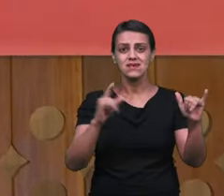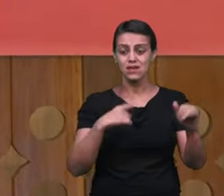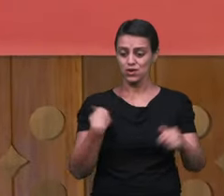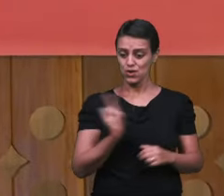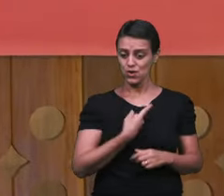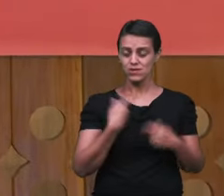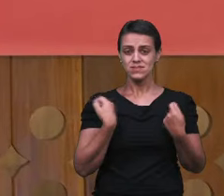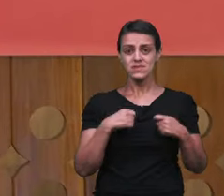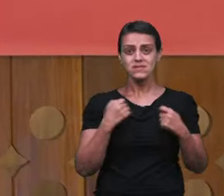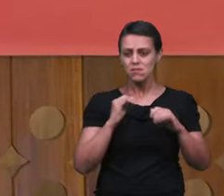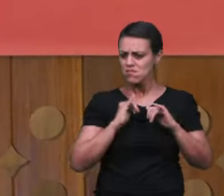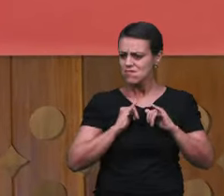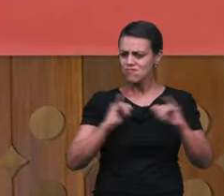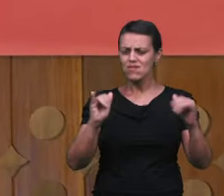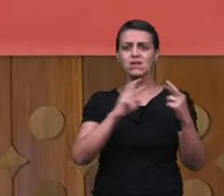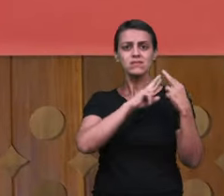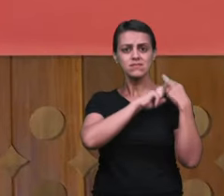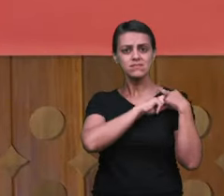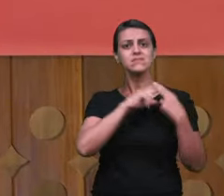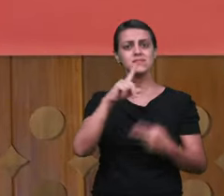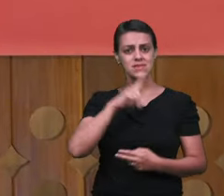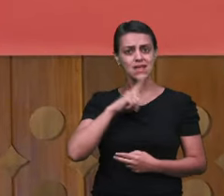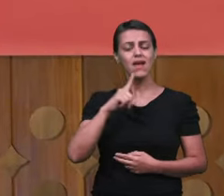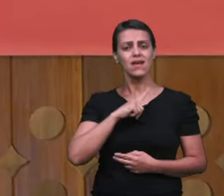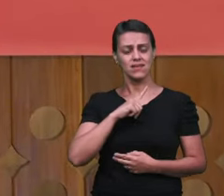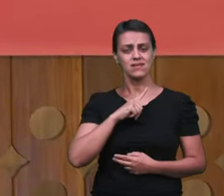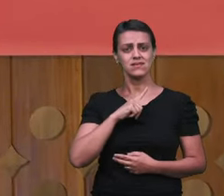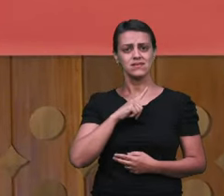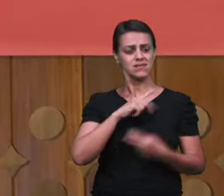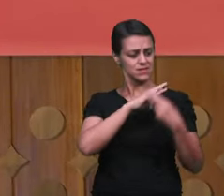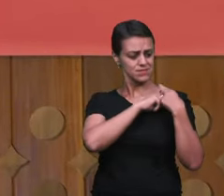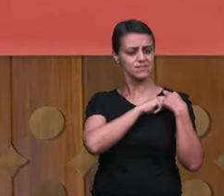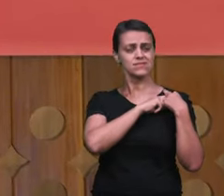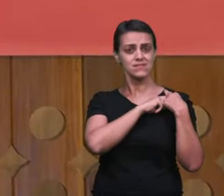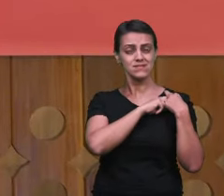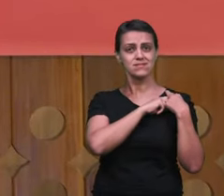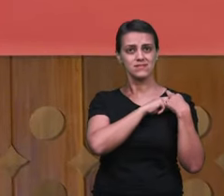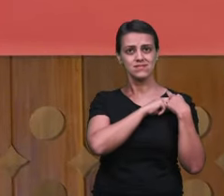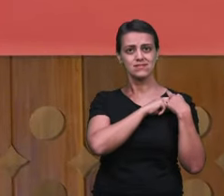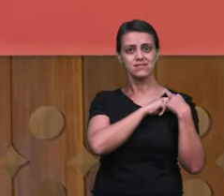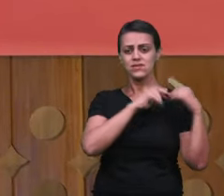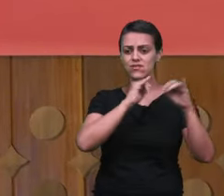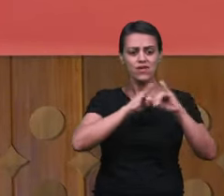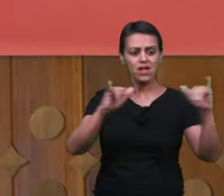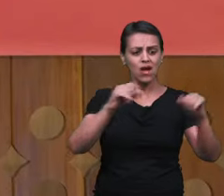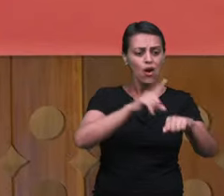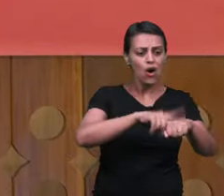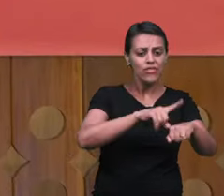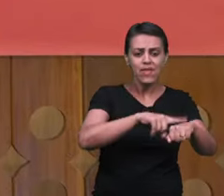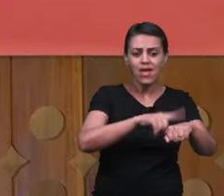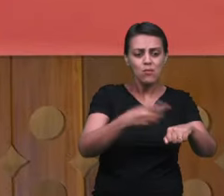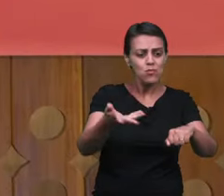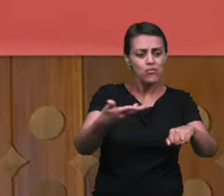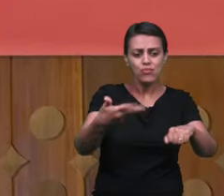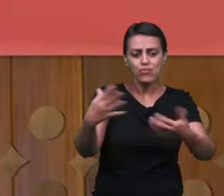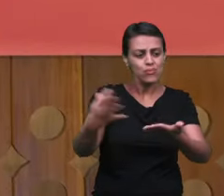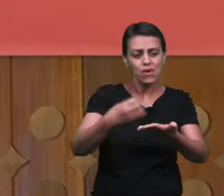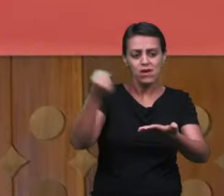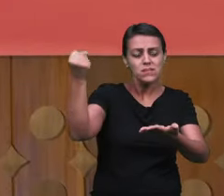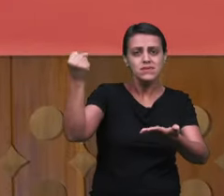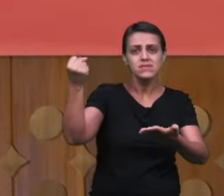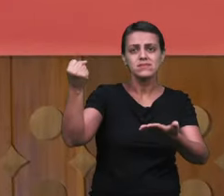Nós temos que dizer ao mundo isso que estamos dizendo. Olha aqui, o tempo é esse. Dizendo suavemente. Por quê?